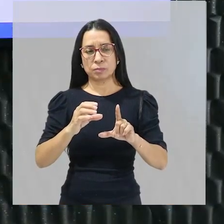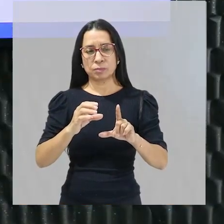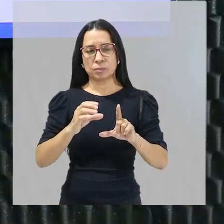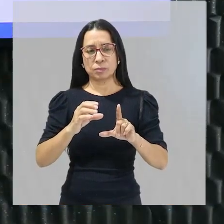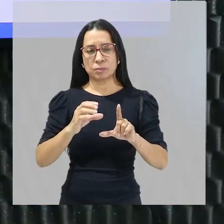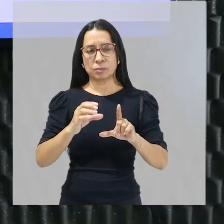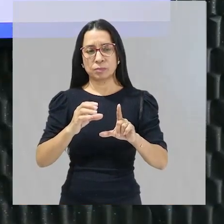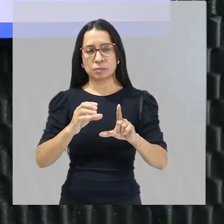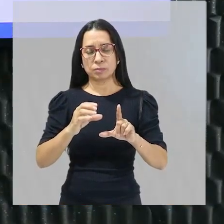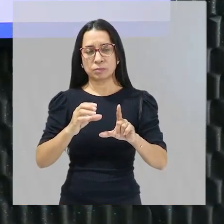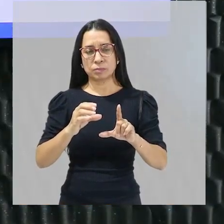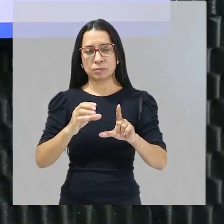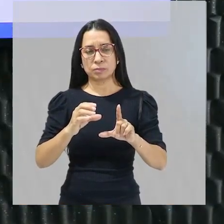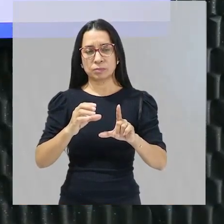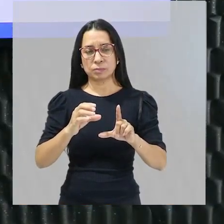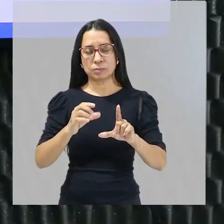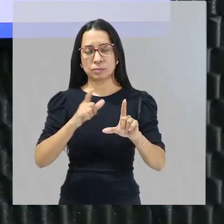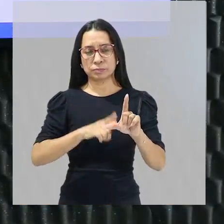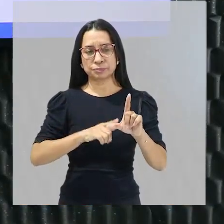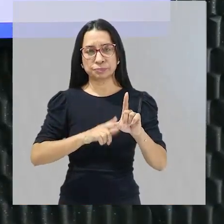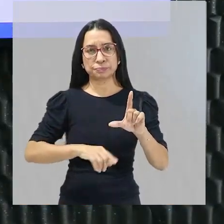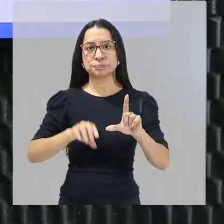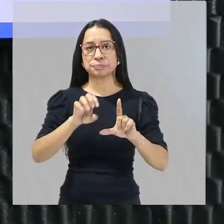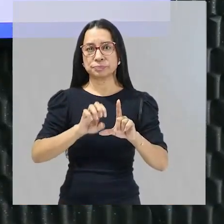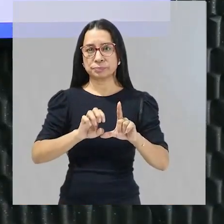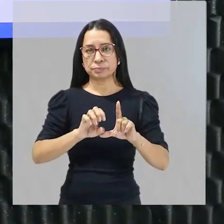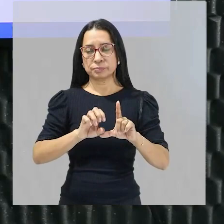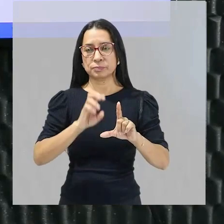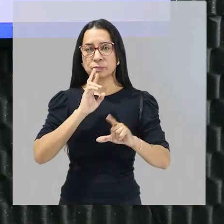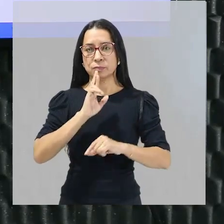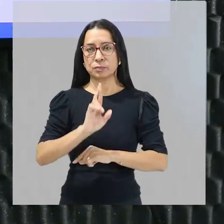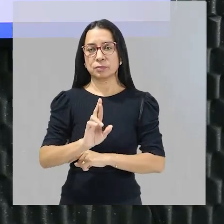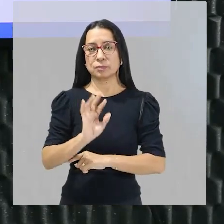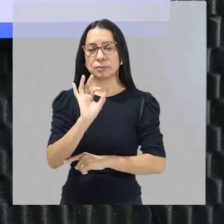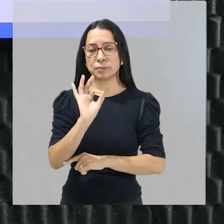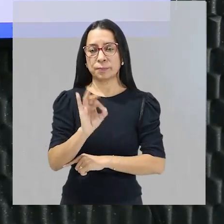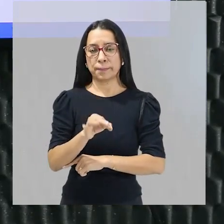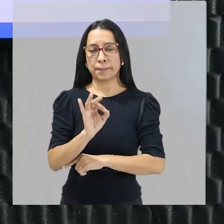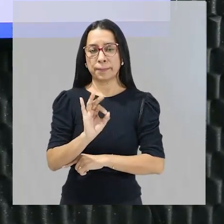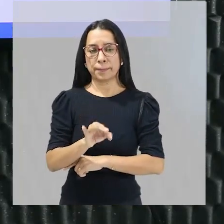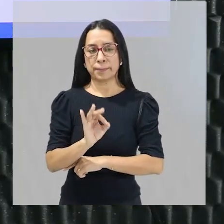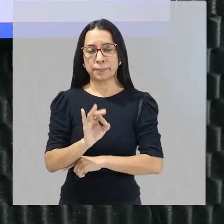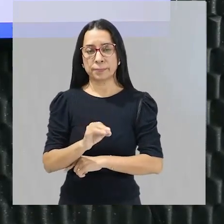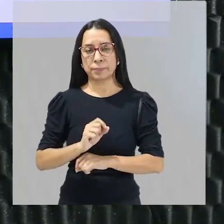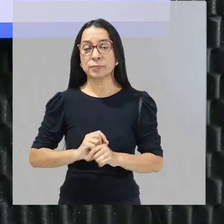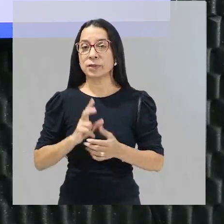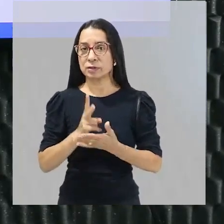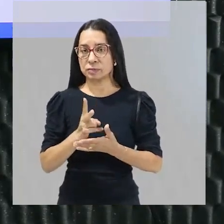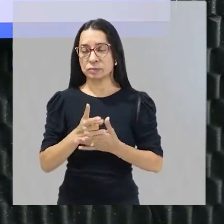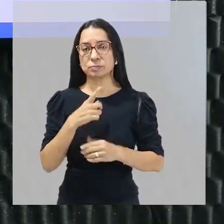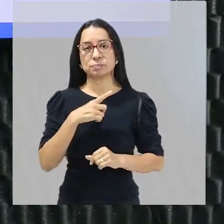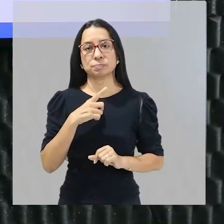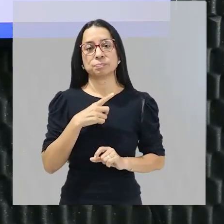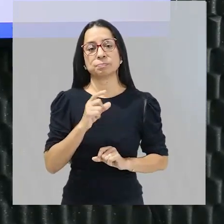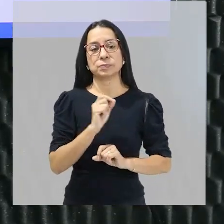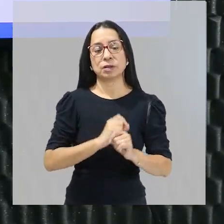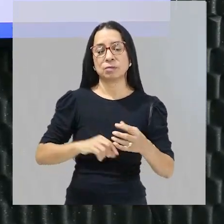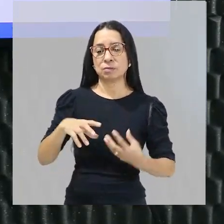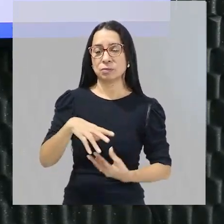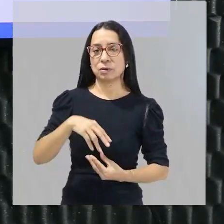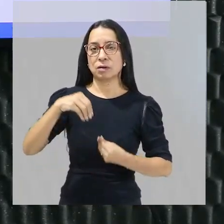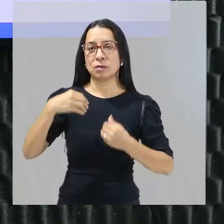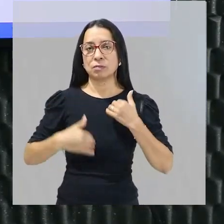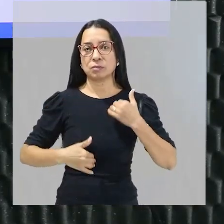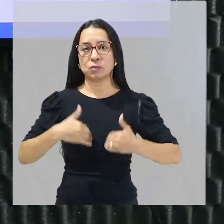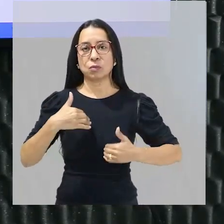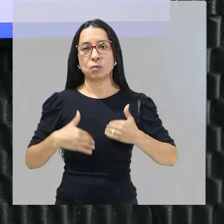rimar, e a alma é que vai se destacar, então, aqui como a nossa resposta. Sempre nós temos a alma e o corpo